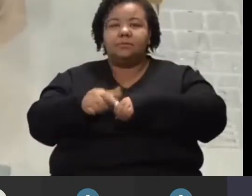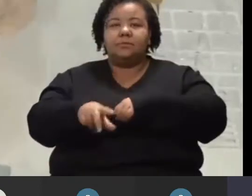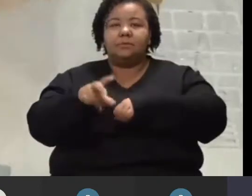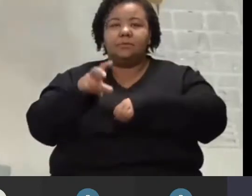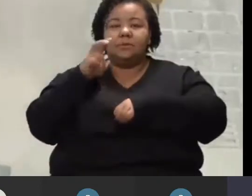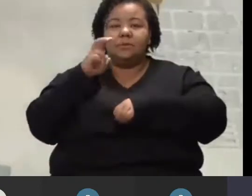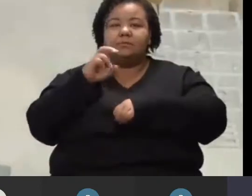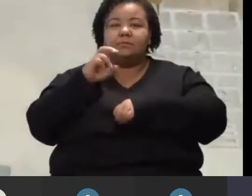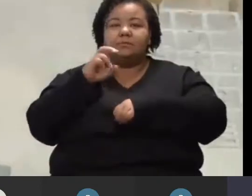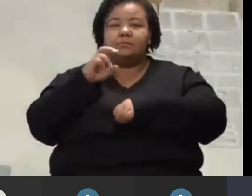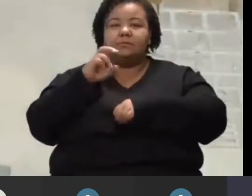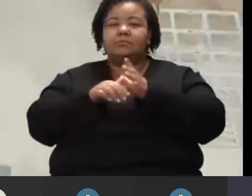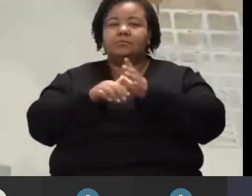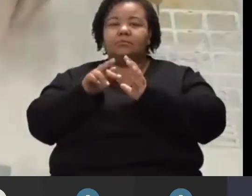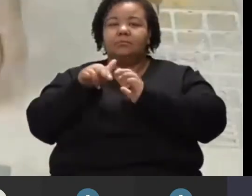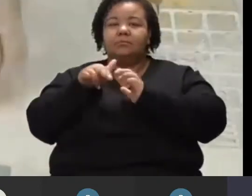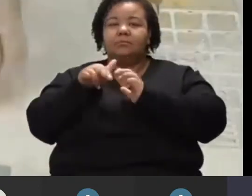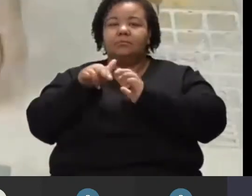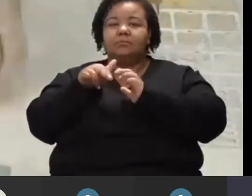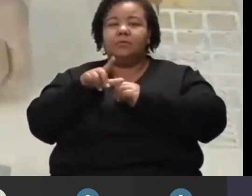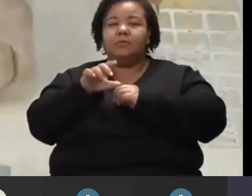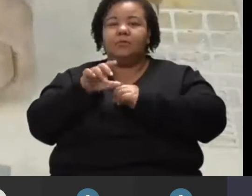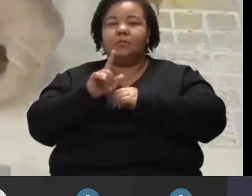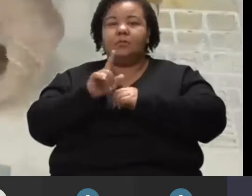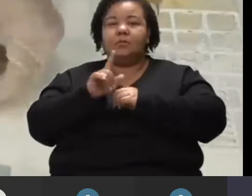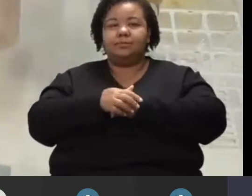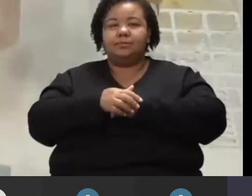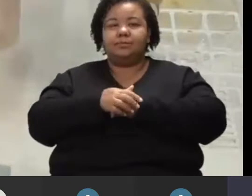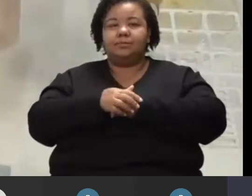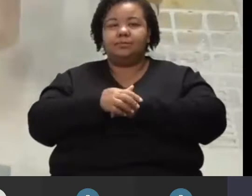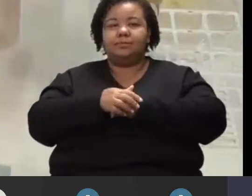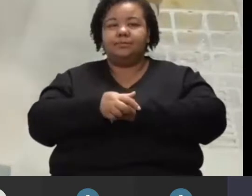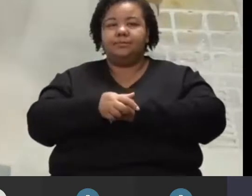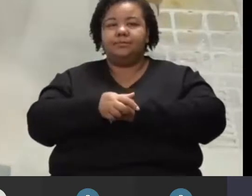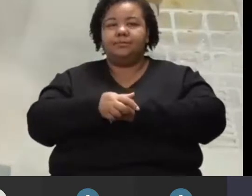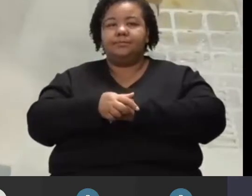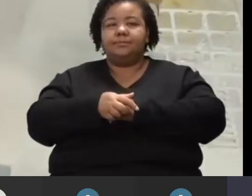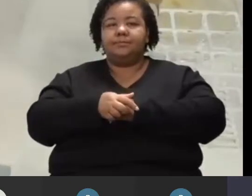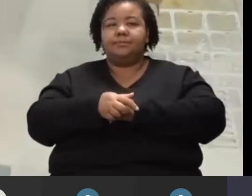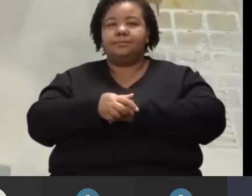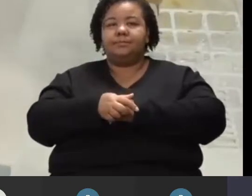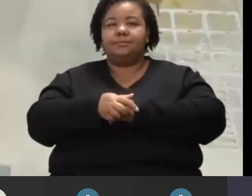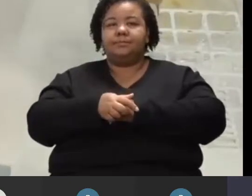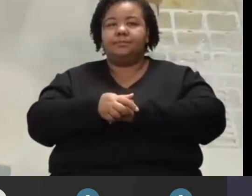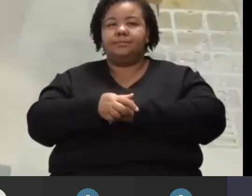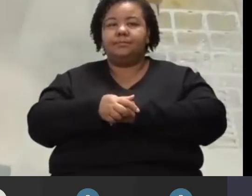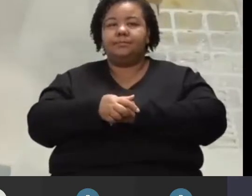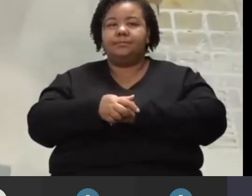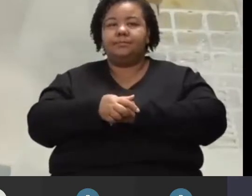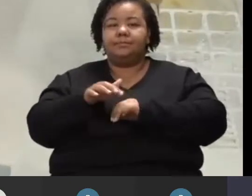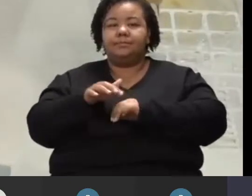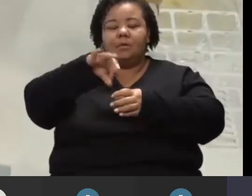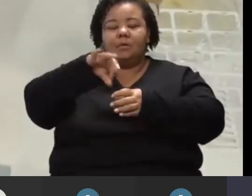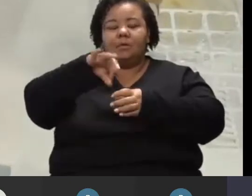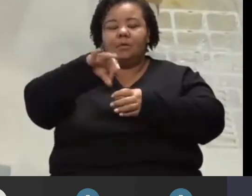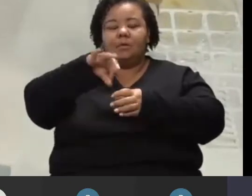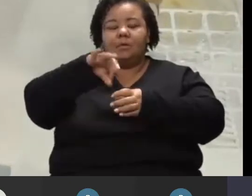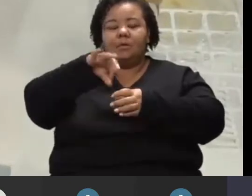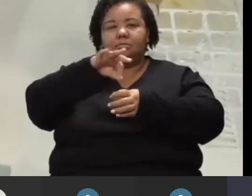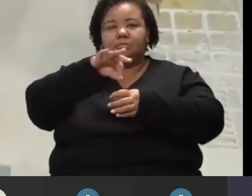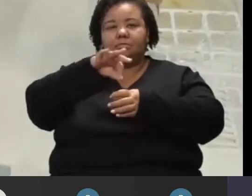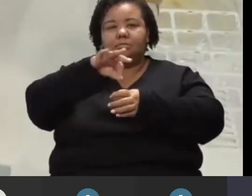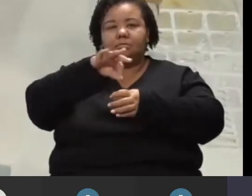cultura fúngica. E aí, fiz um raspado dessa cultura fúngica. Vai colocar sobre a gota de azul de algodão